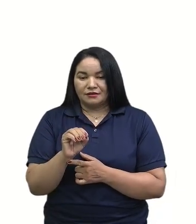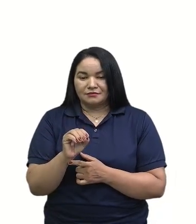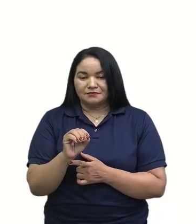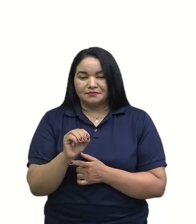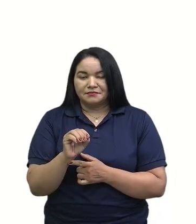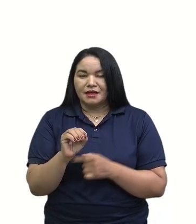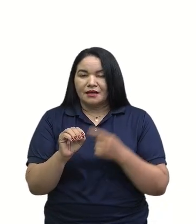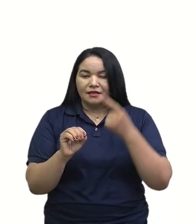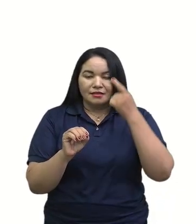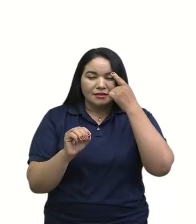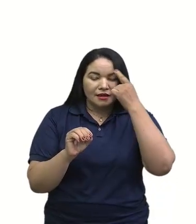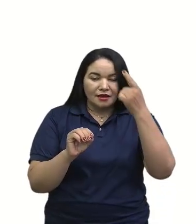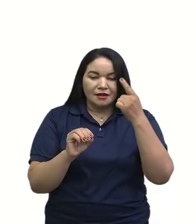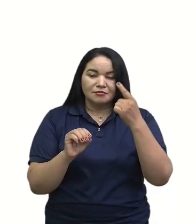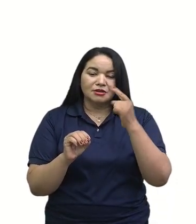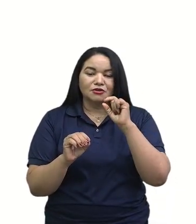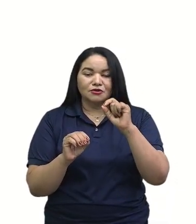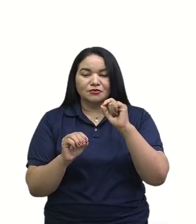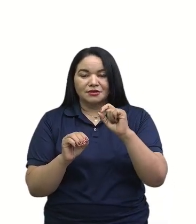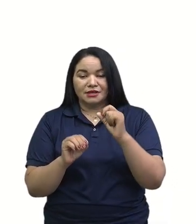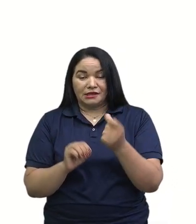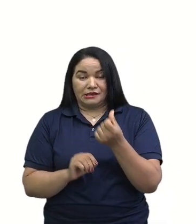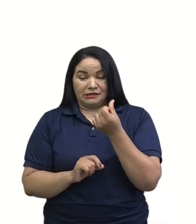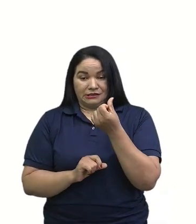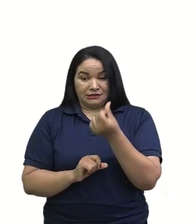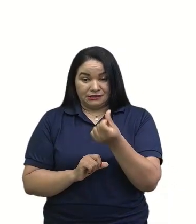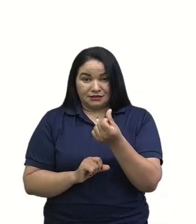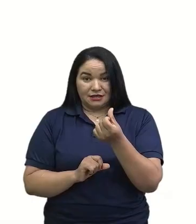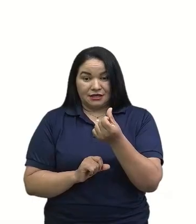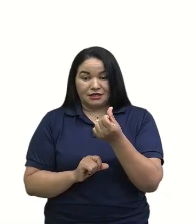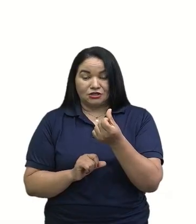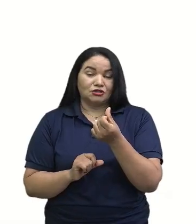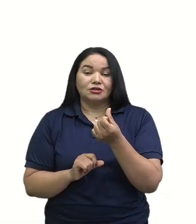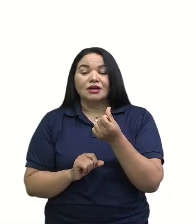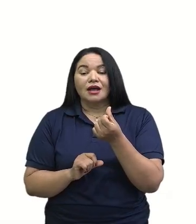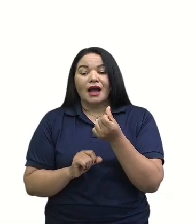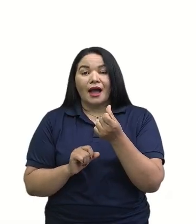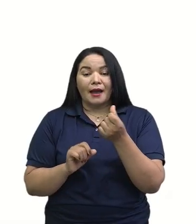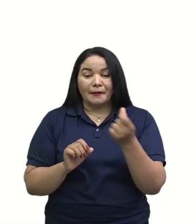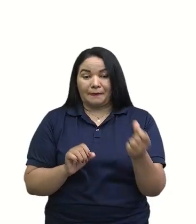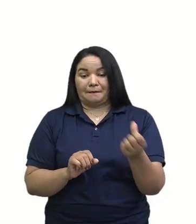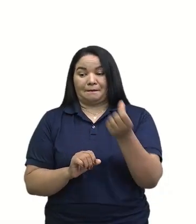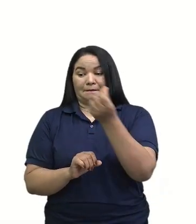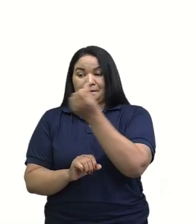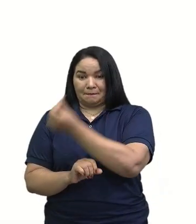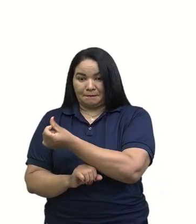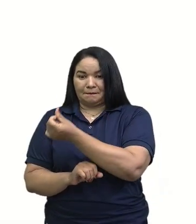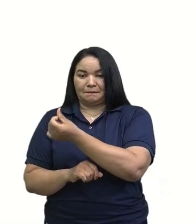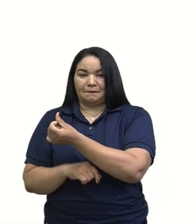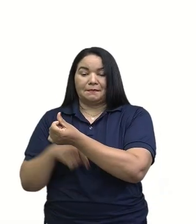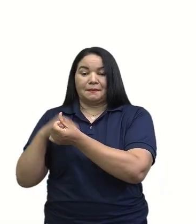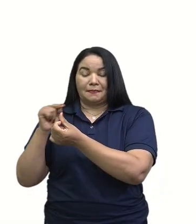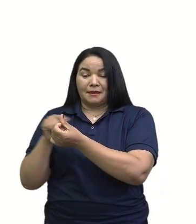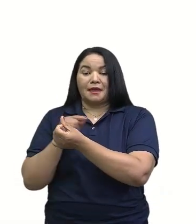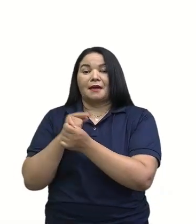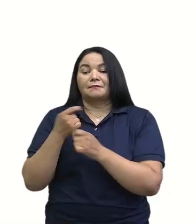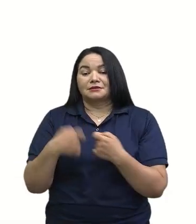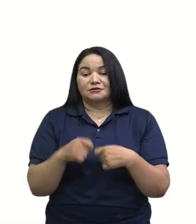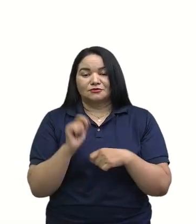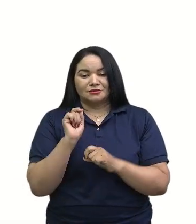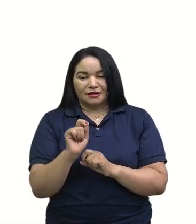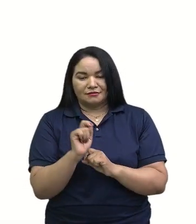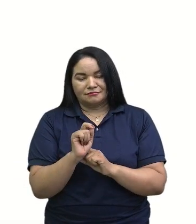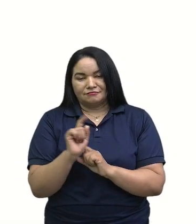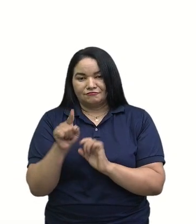6, lembre, esse 6 aqui, nós podemos utilizar um recurso da matemática, passar ele para o outro lado, né? Com o